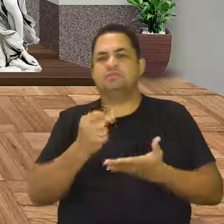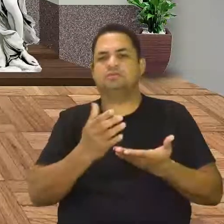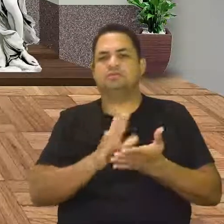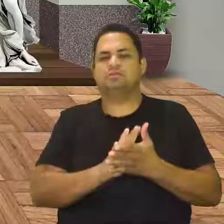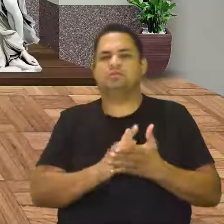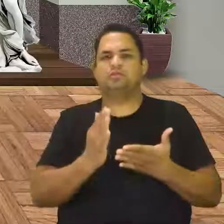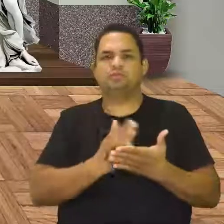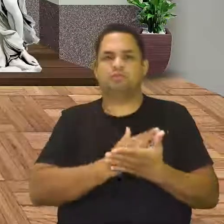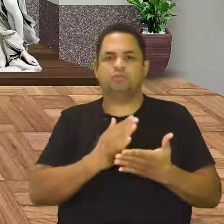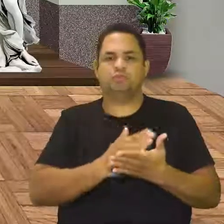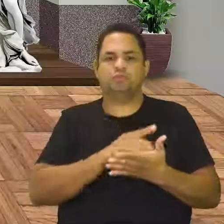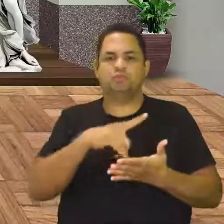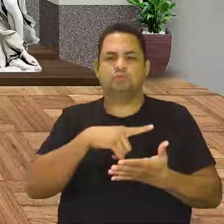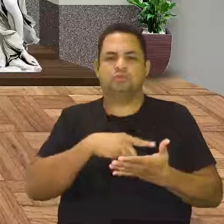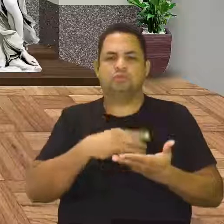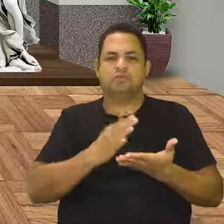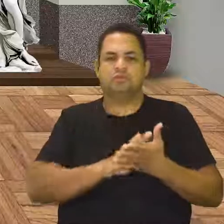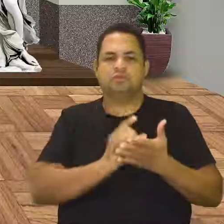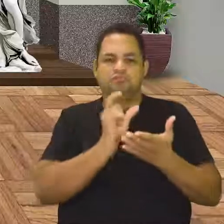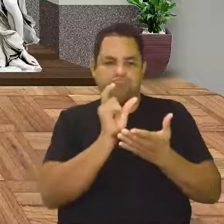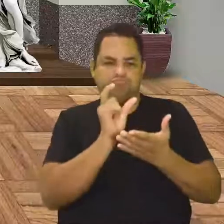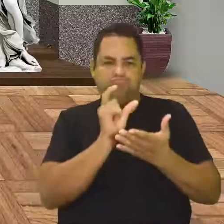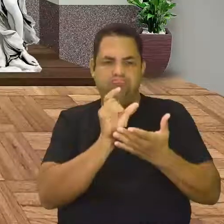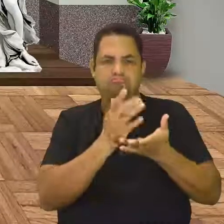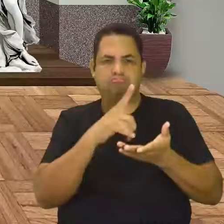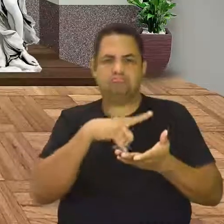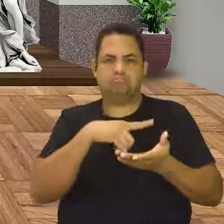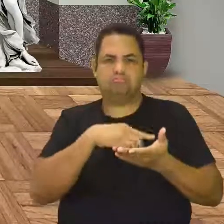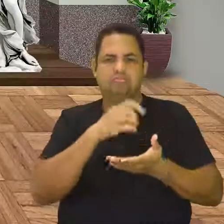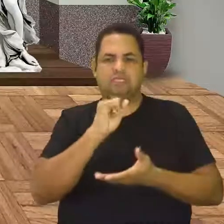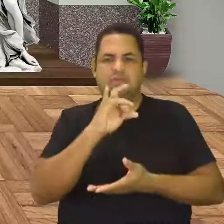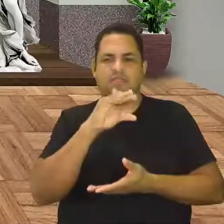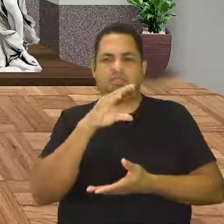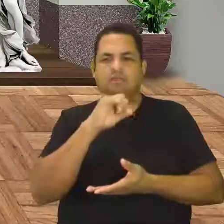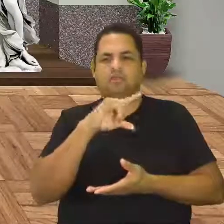livro Gênesis, nós temos uma passagem onde Abraão